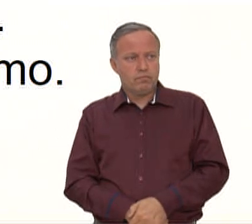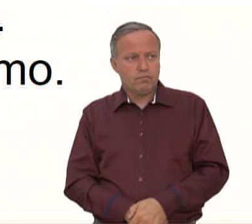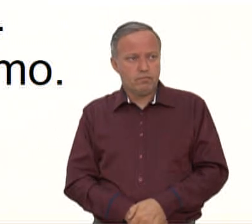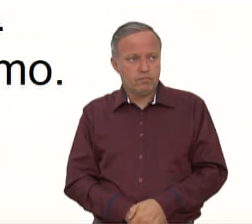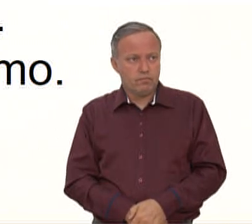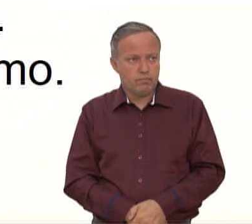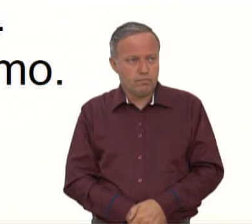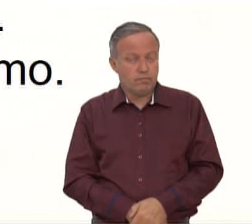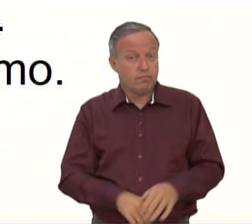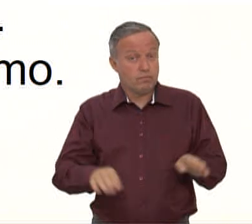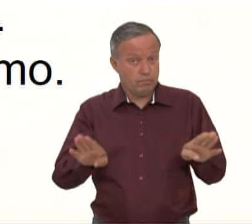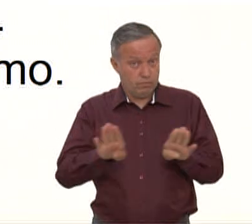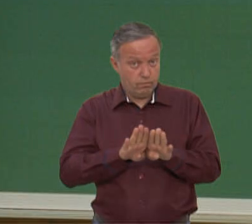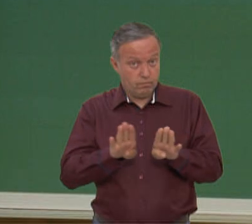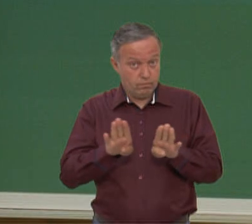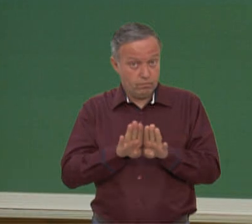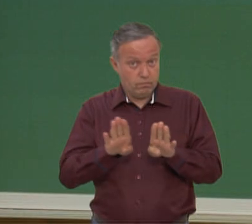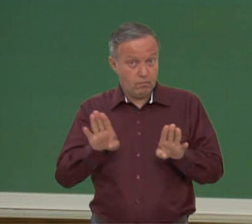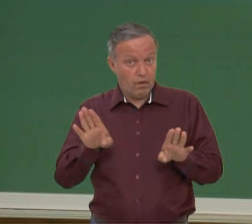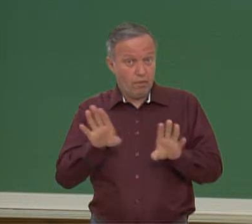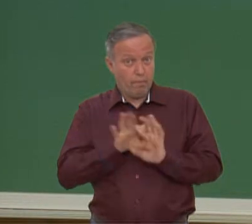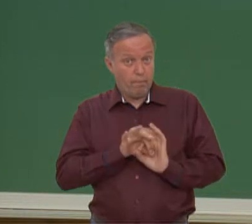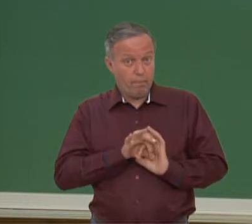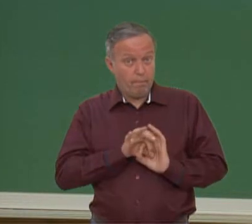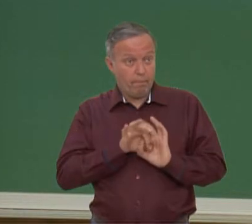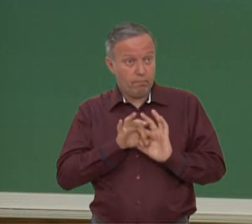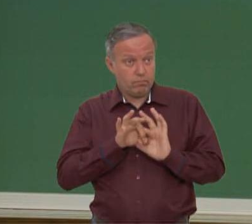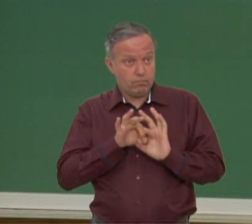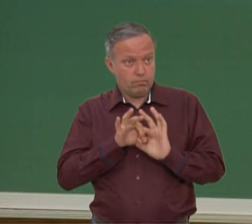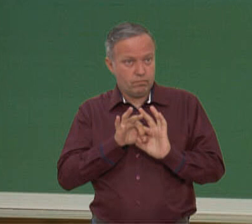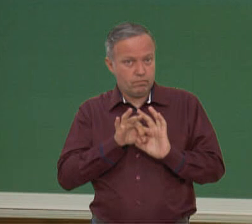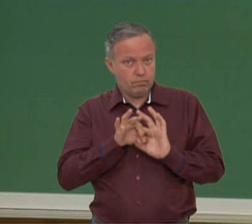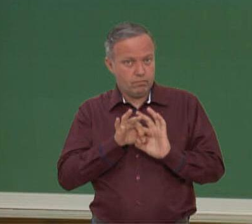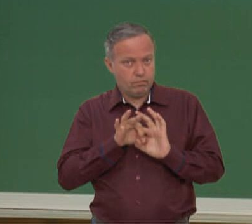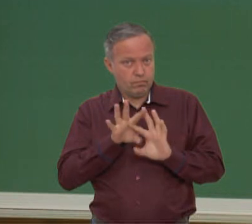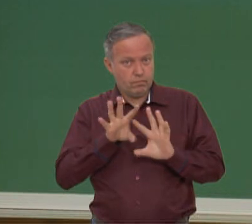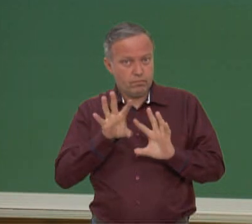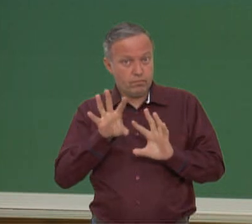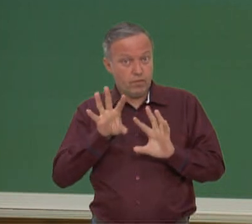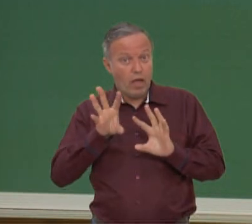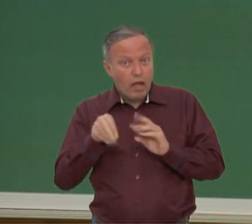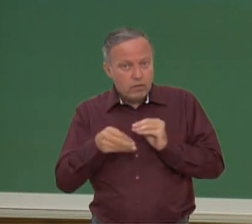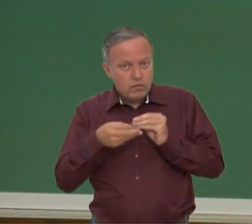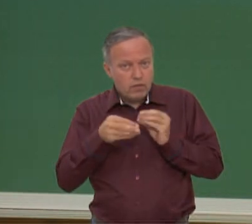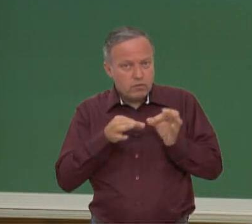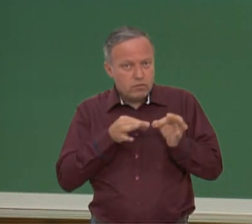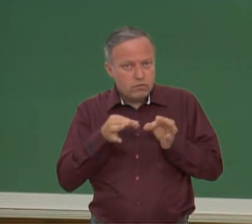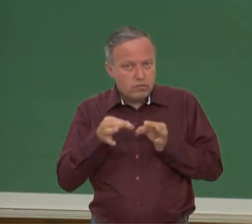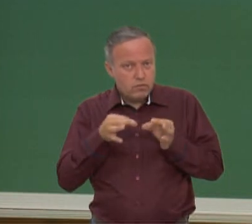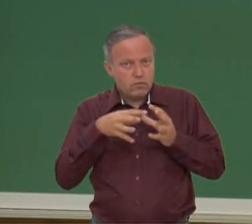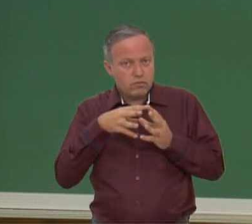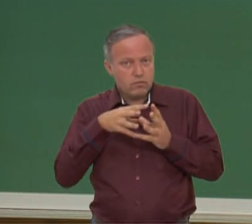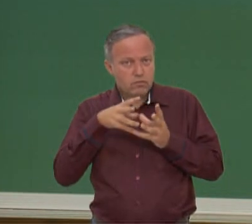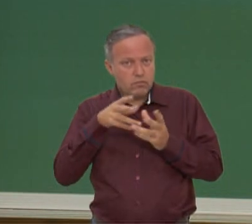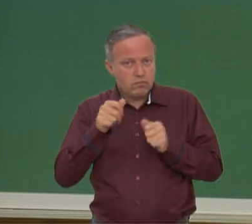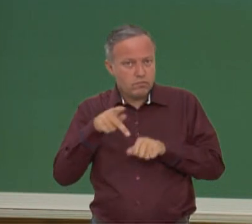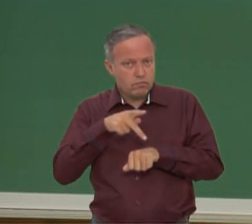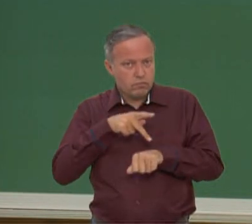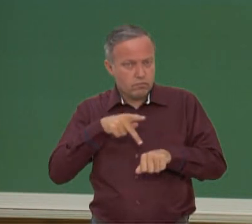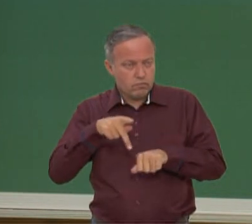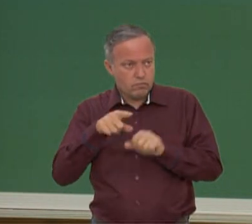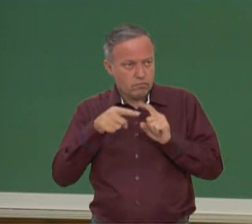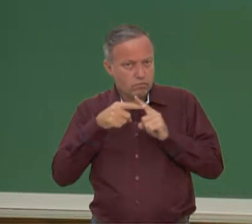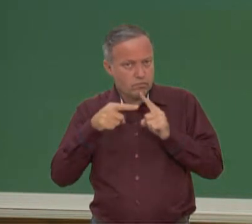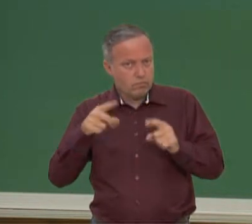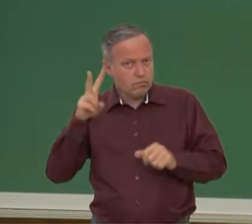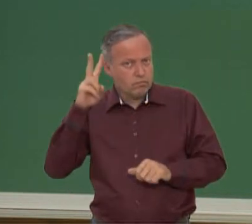essa interdependência também é muito importante dentro da nova ordem mundial entre os países, né? E aí nós